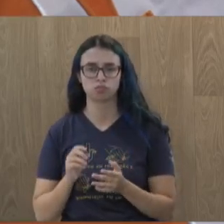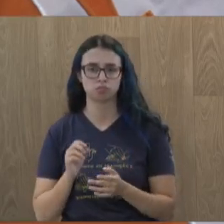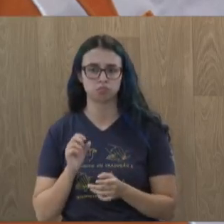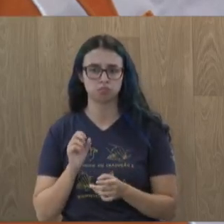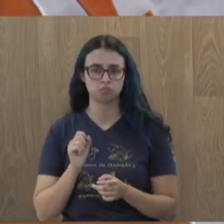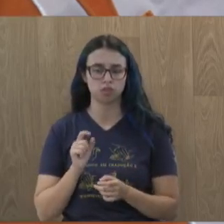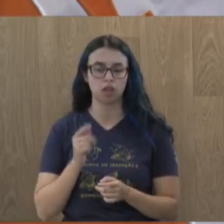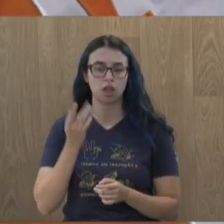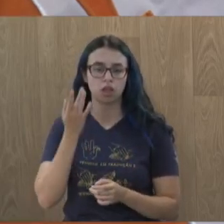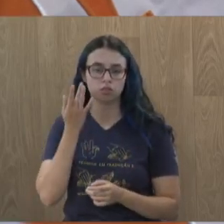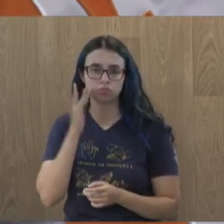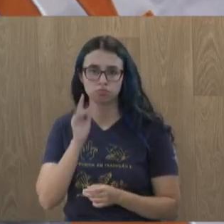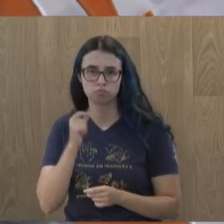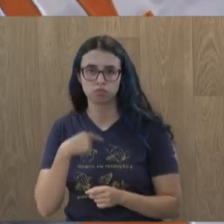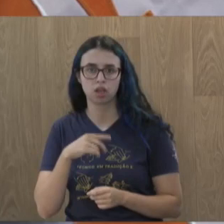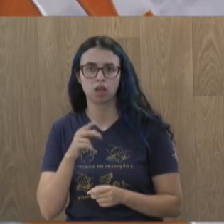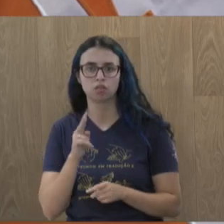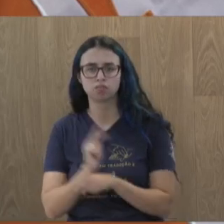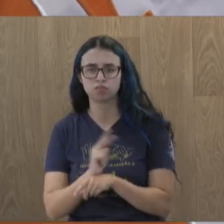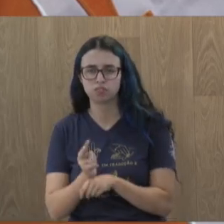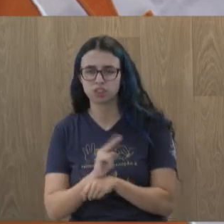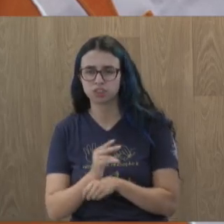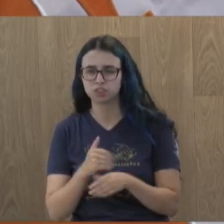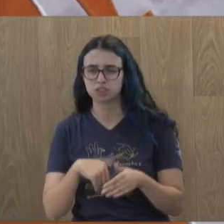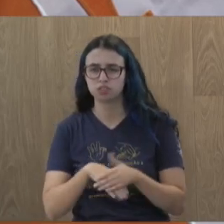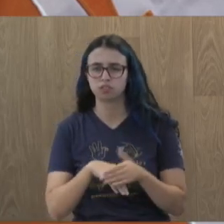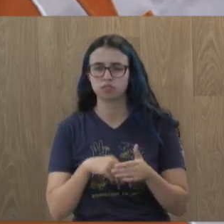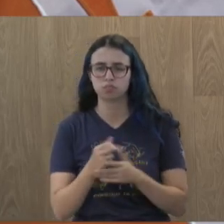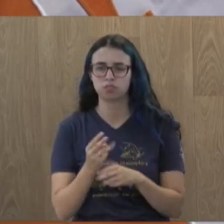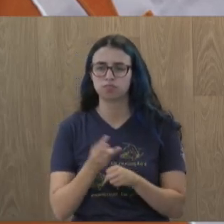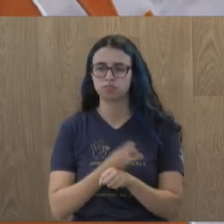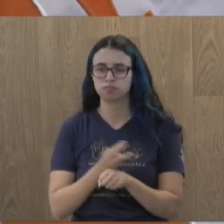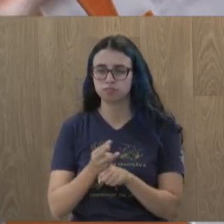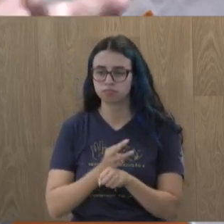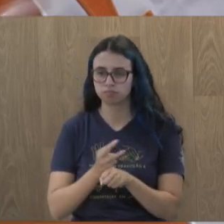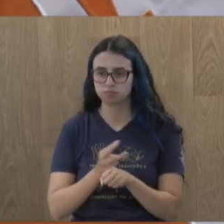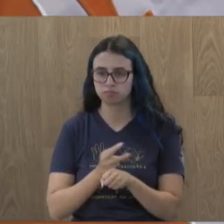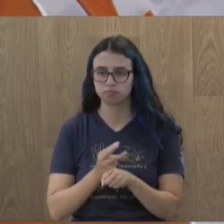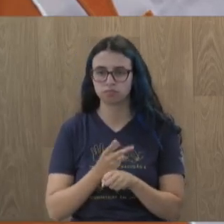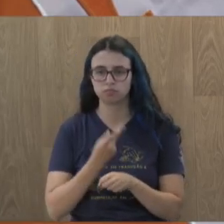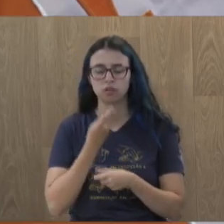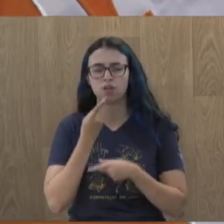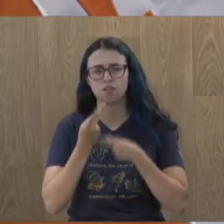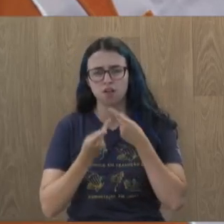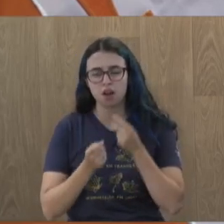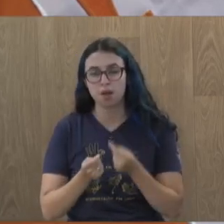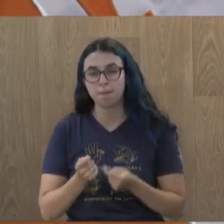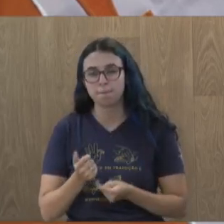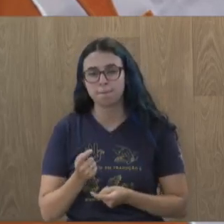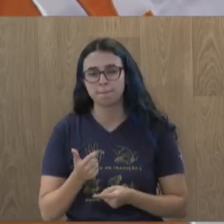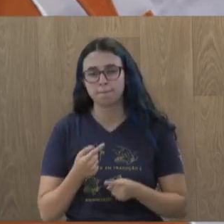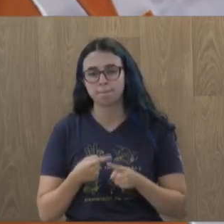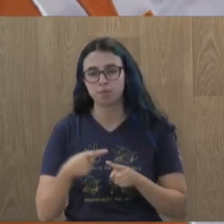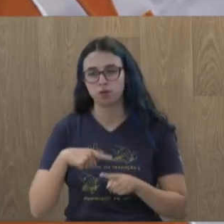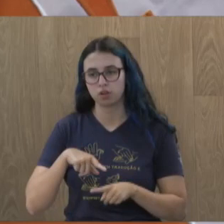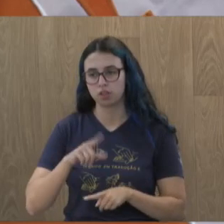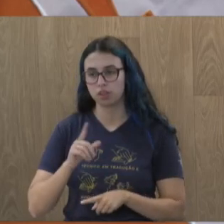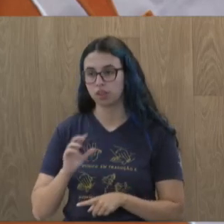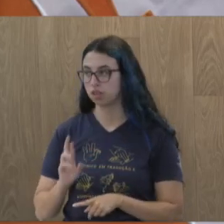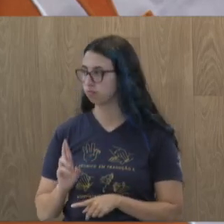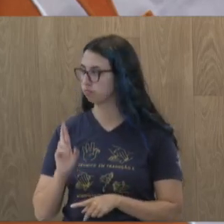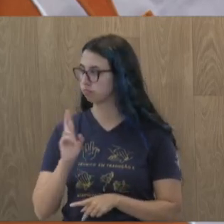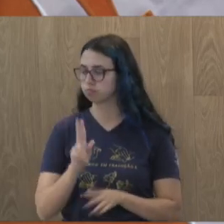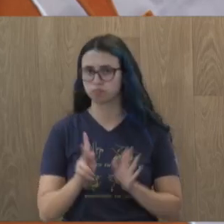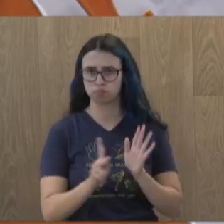olheiro de futebol durante 3 anos da minha vida. Eu falo pouco sobre isso porque aqui a gente tem representantes do